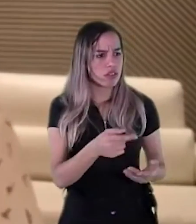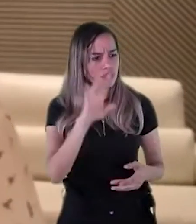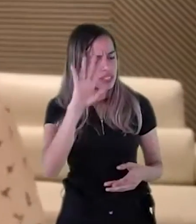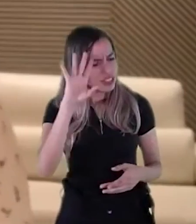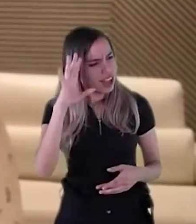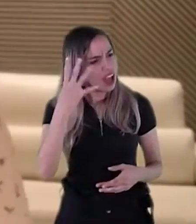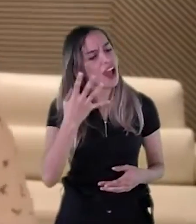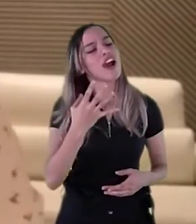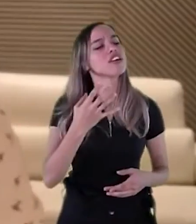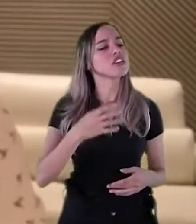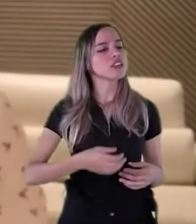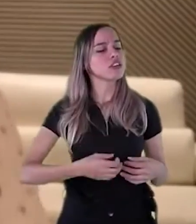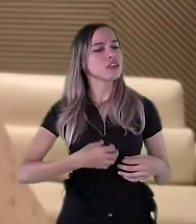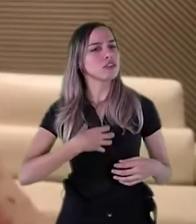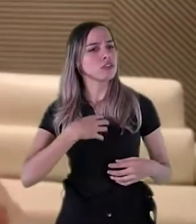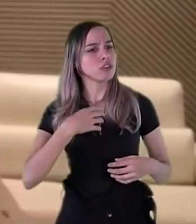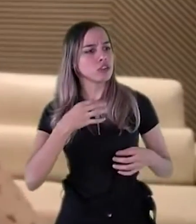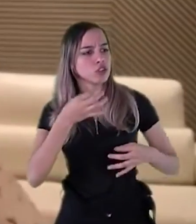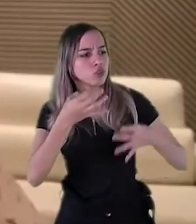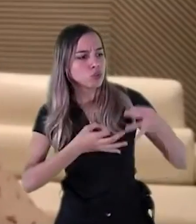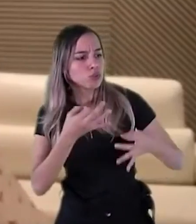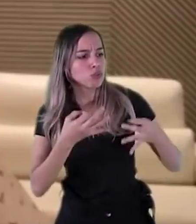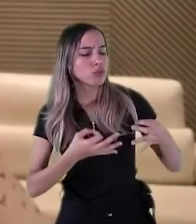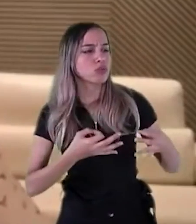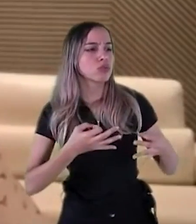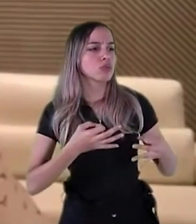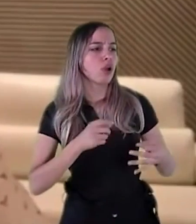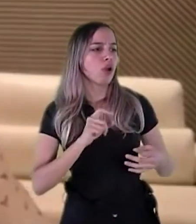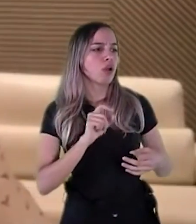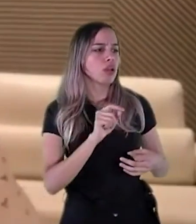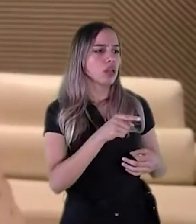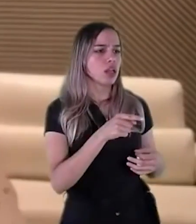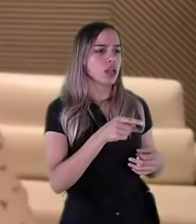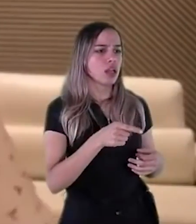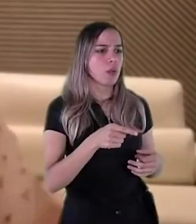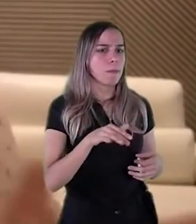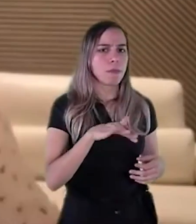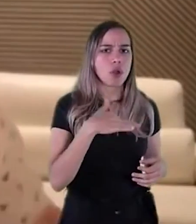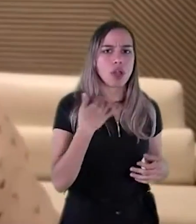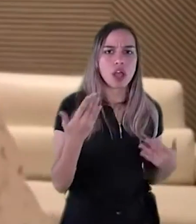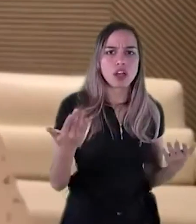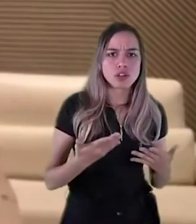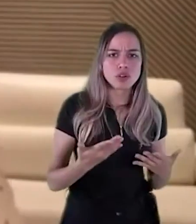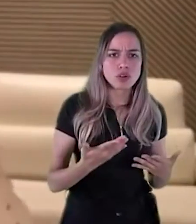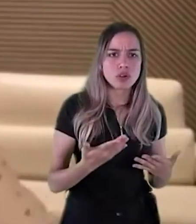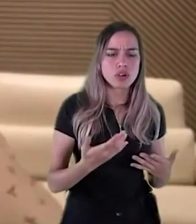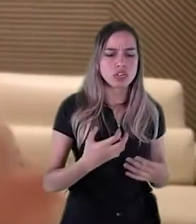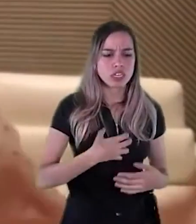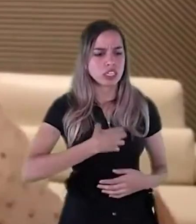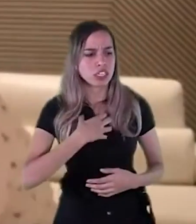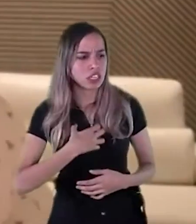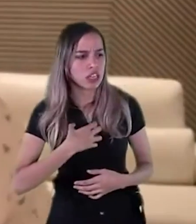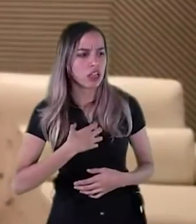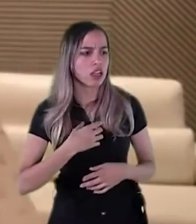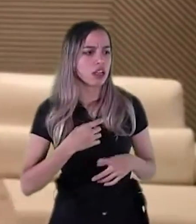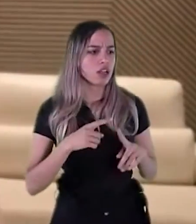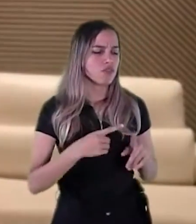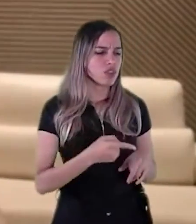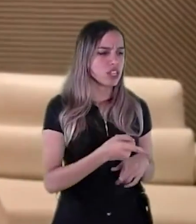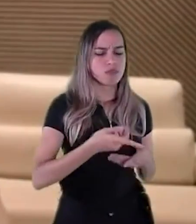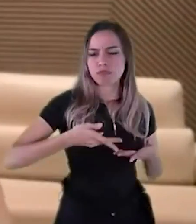sua vida fora da sua essência? Você não era essa mulher. Você não nasceu amargurada, você não